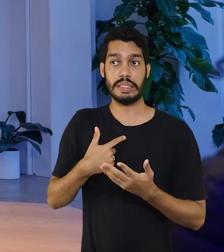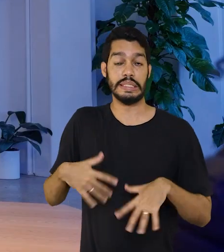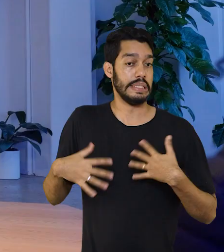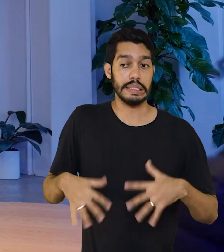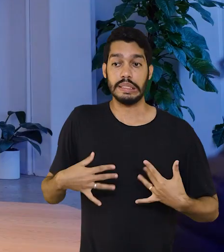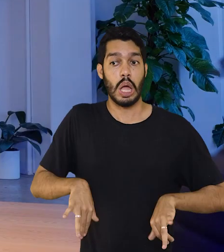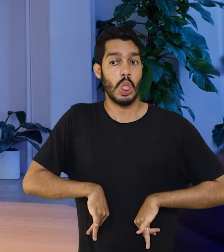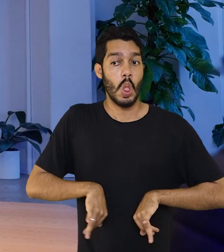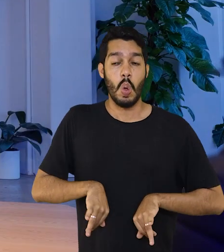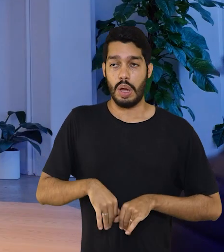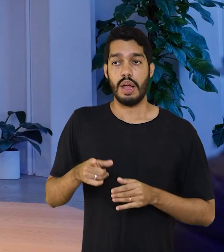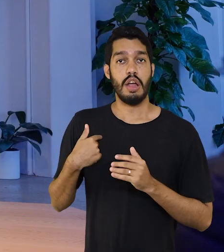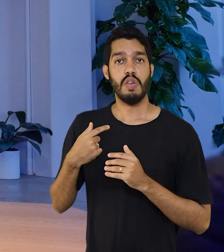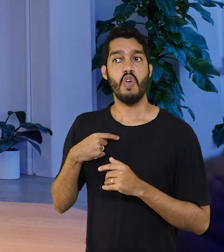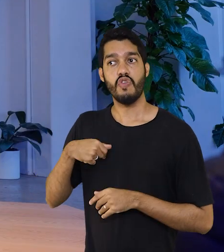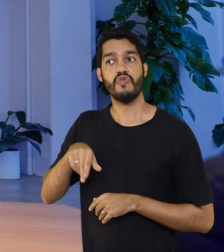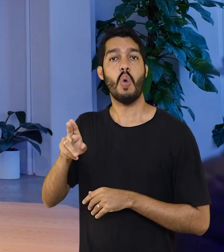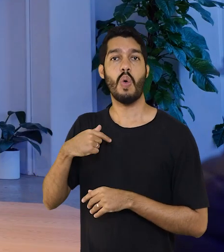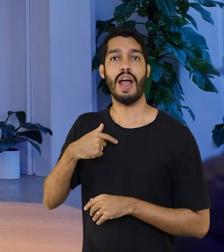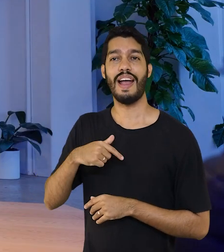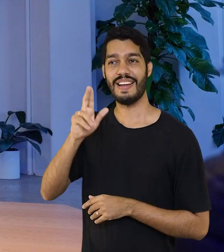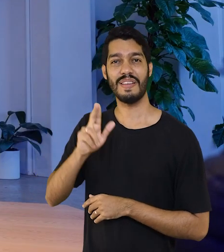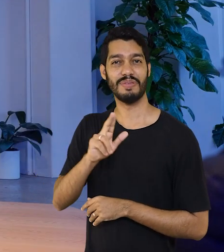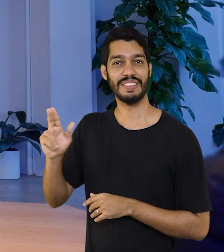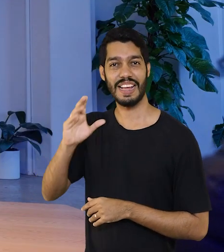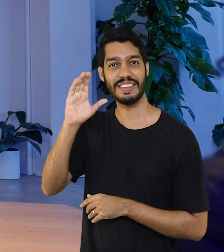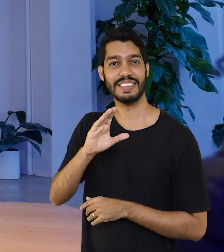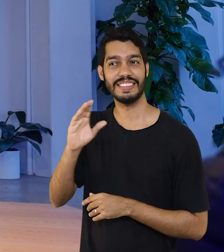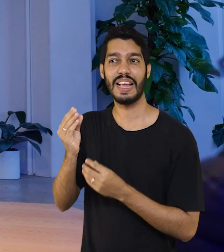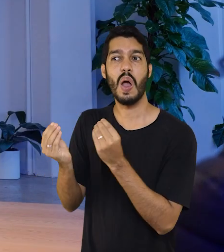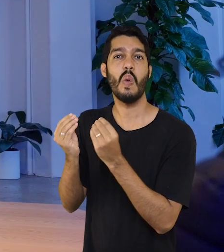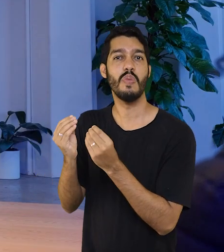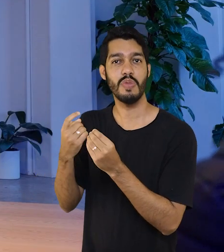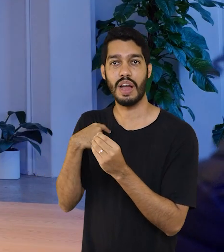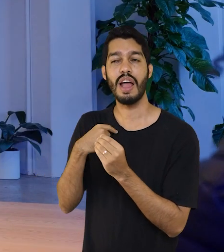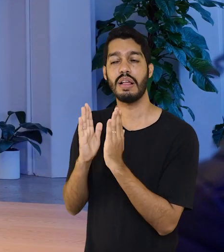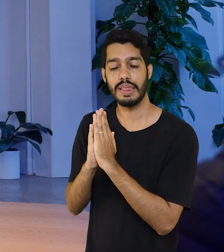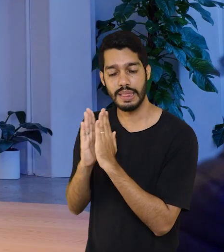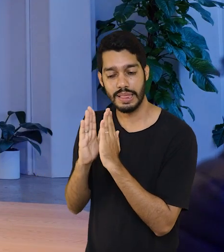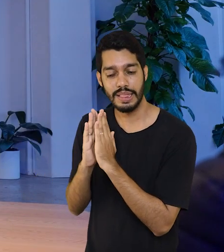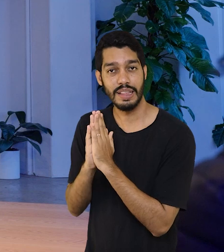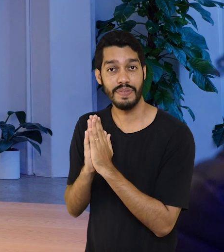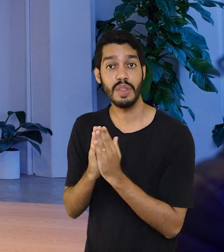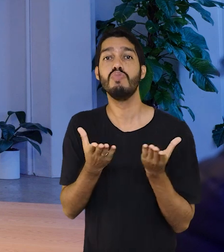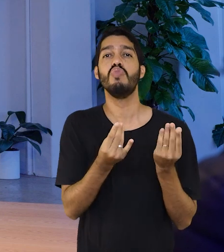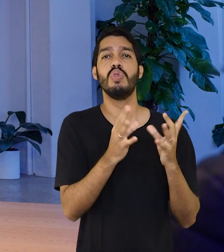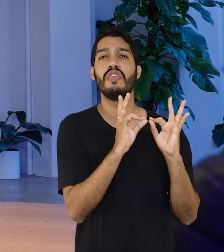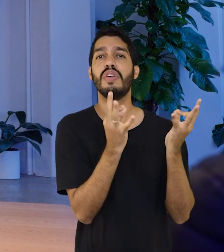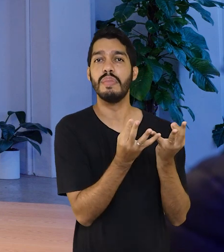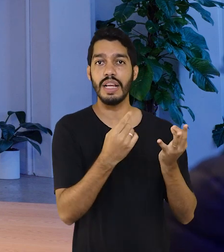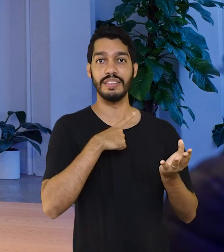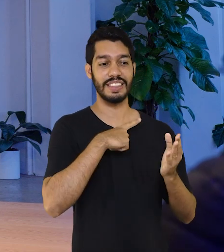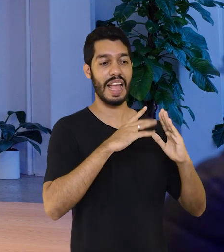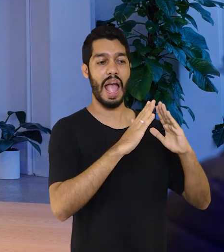fé. Quando eu estou passando um perrengue, eu rezo um Pai Nosso. Já fui no Daime lá para ver como é que era o ritual. Tem um